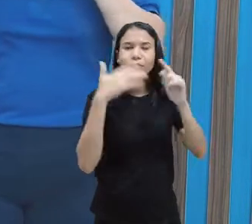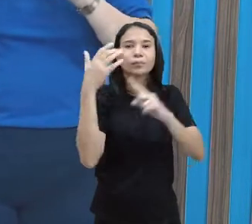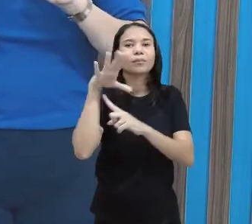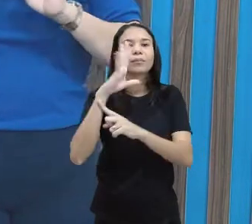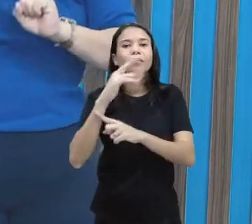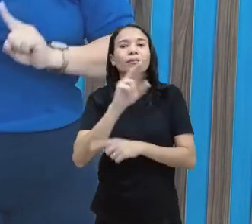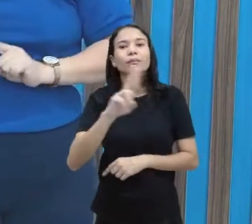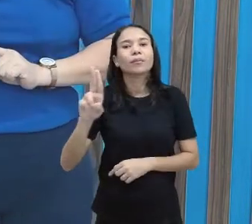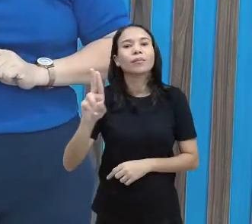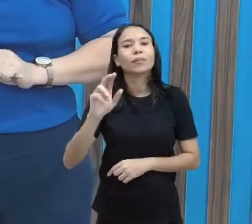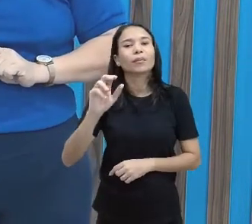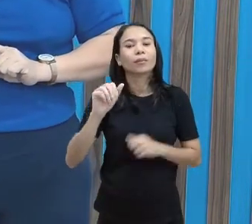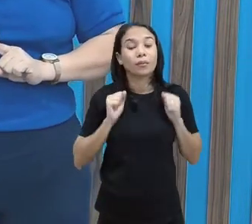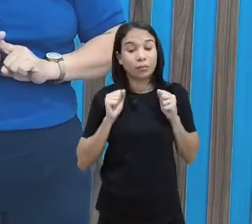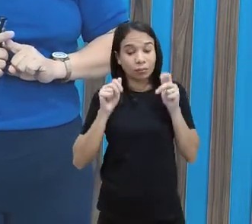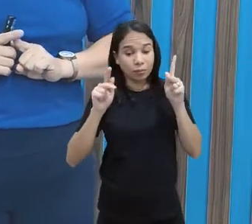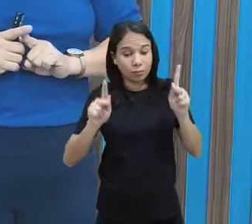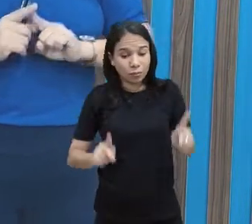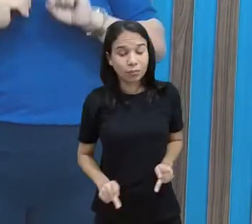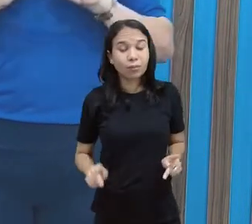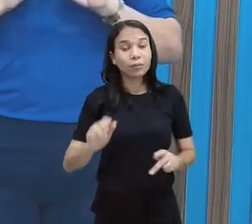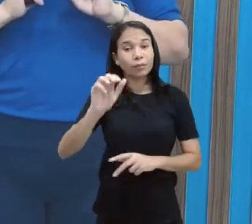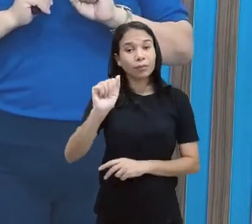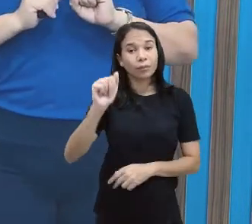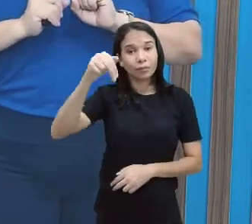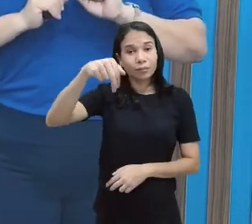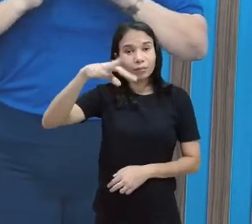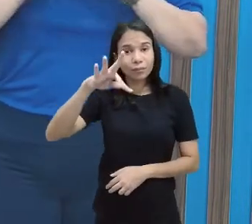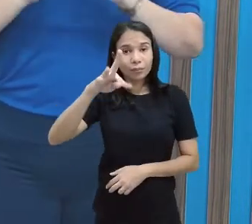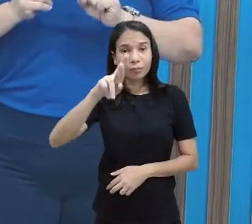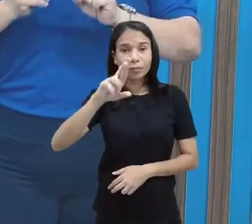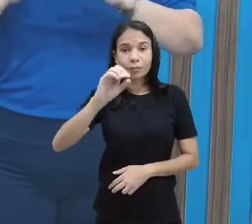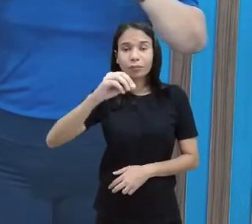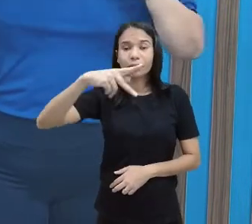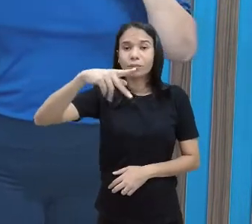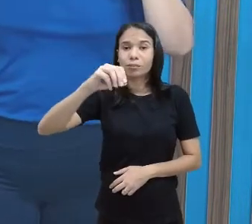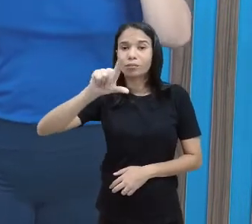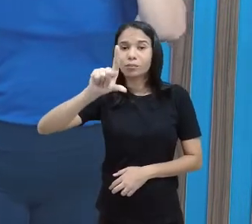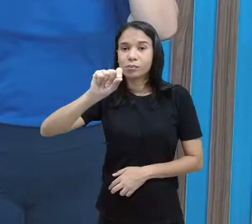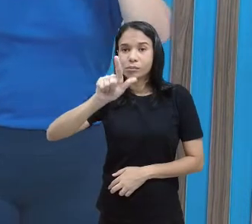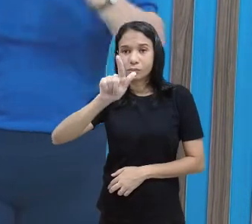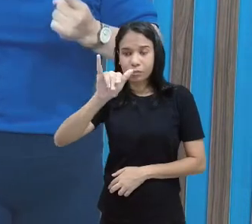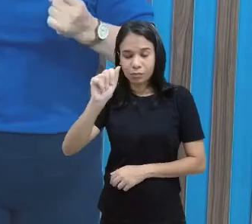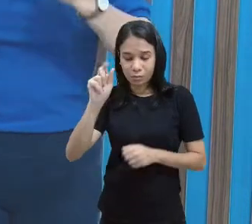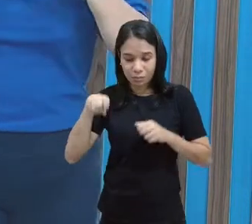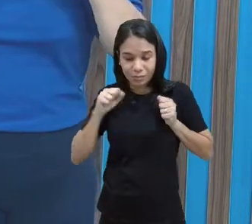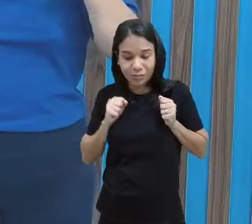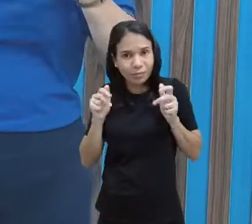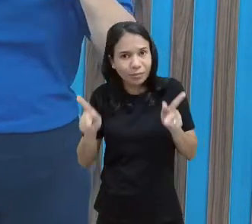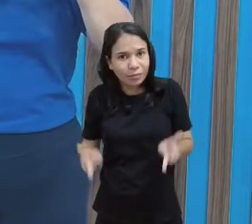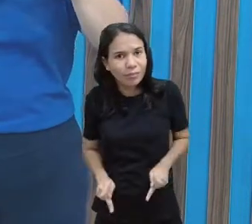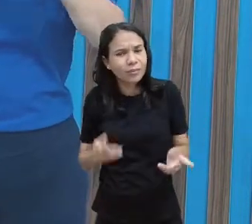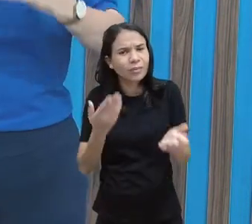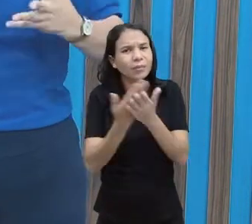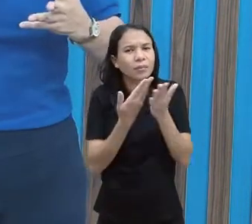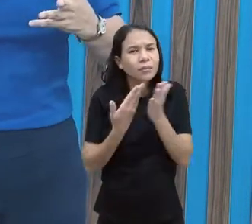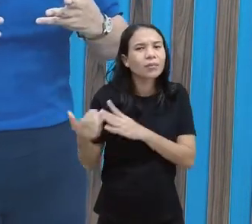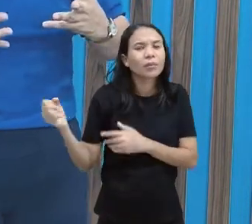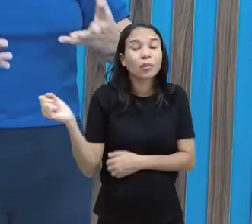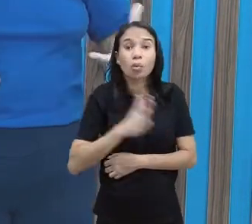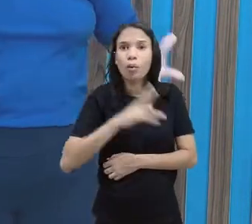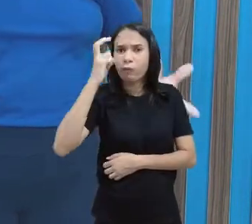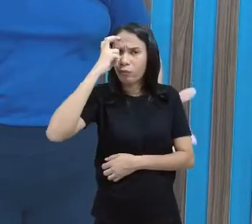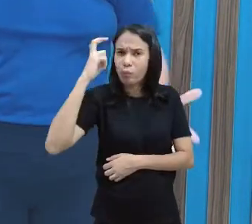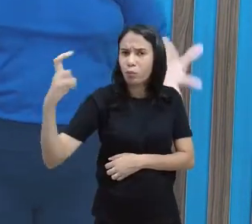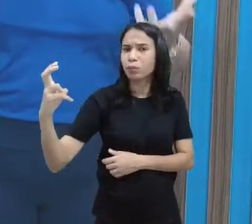chamada antropologia. E a antropologia, foi o que ela fez? Ela foi estudar essas novas culturas.